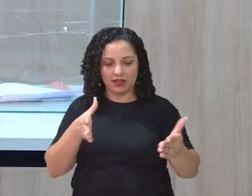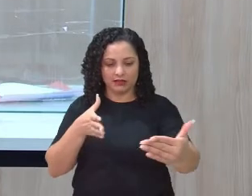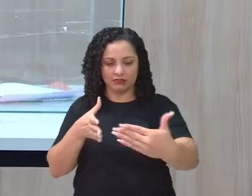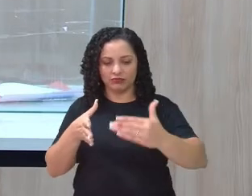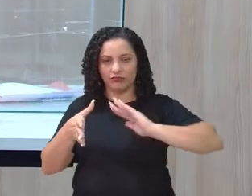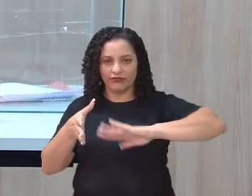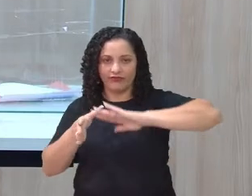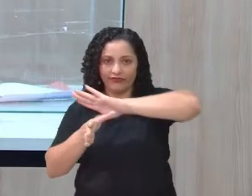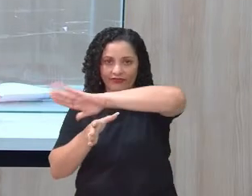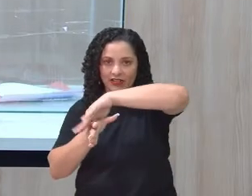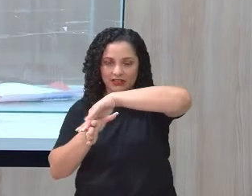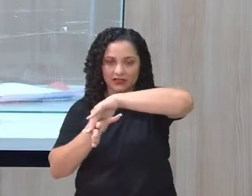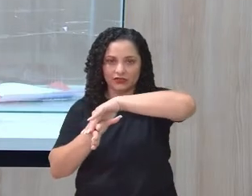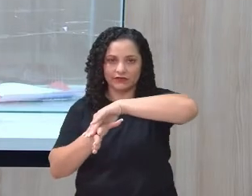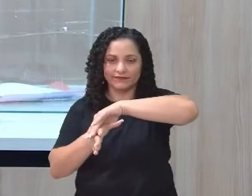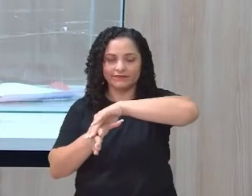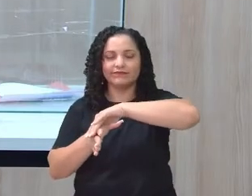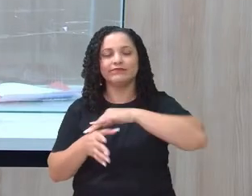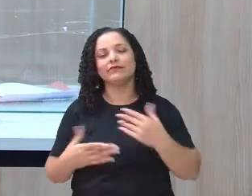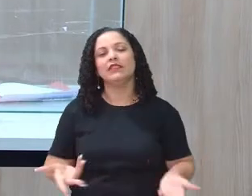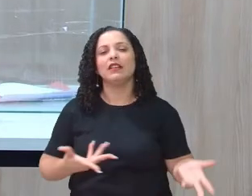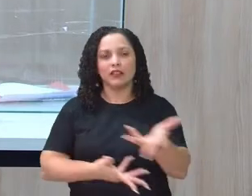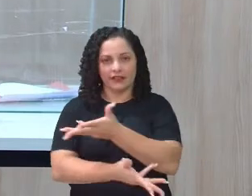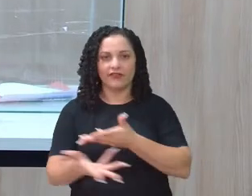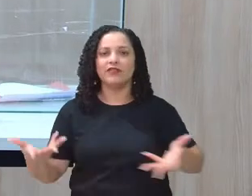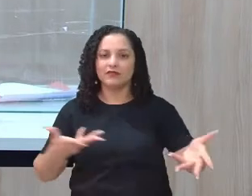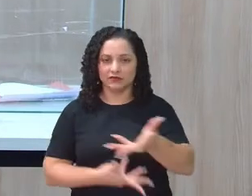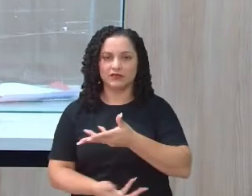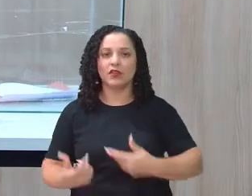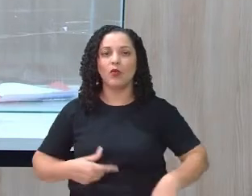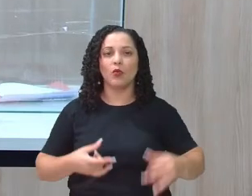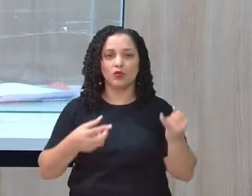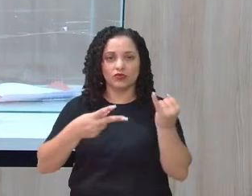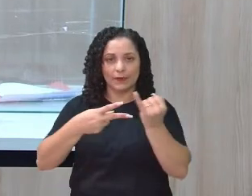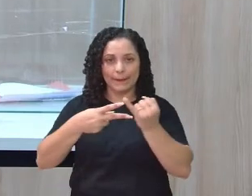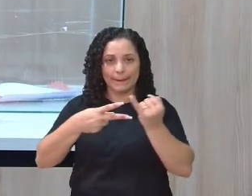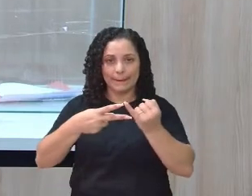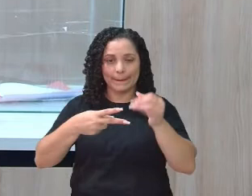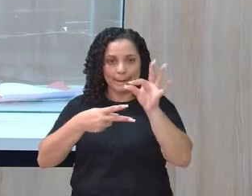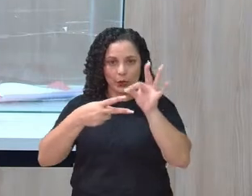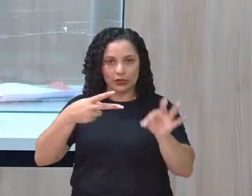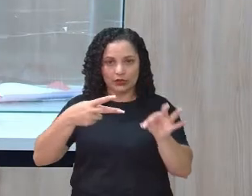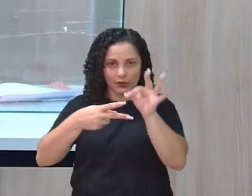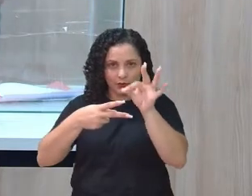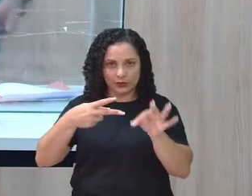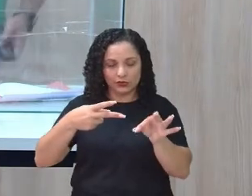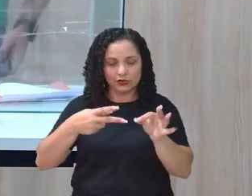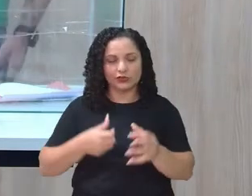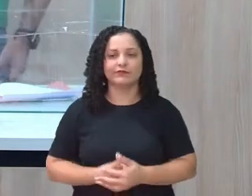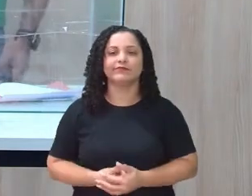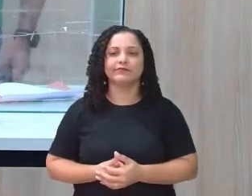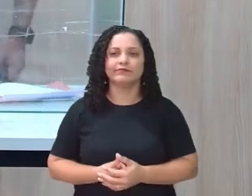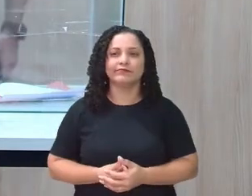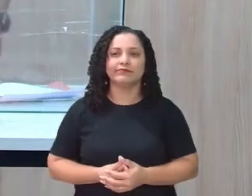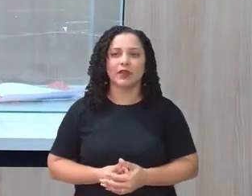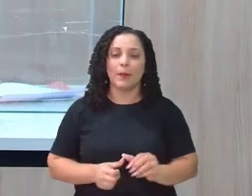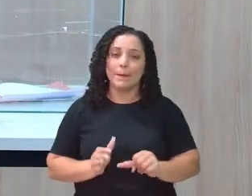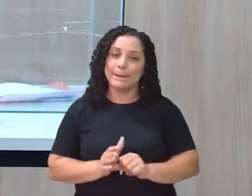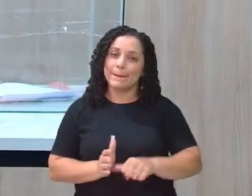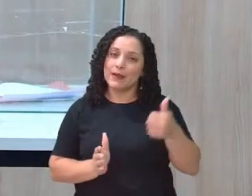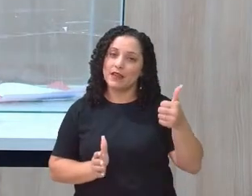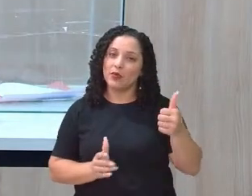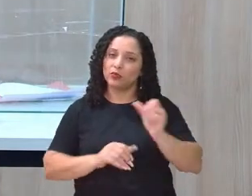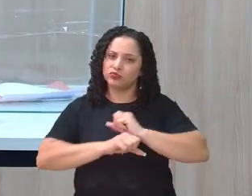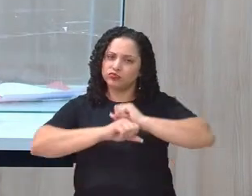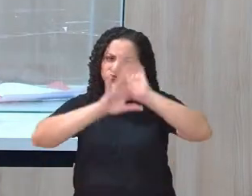corresponde a os polígonos e a gente estudou aí, começou a estudar sobre esses polígonos, tá? Então, primeiro aí a gente